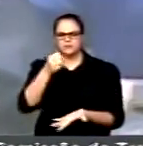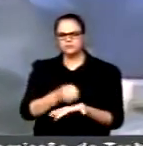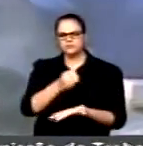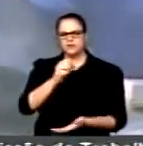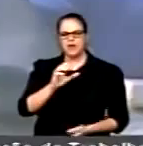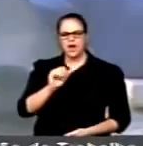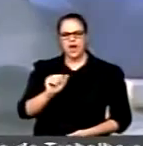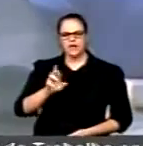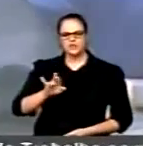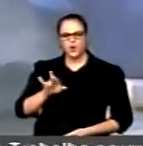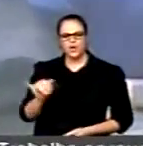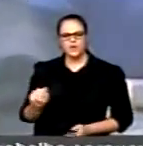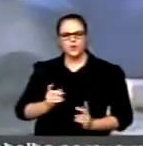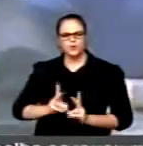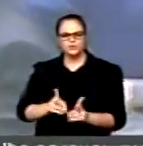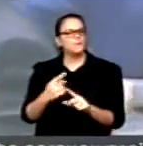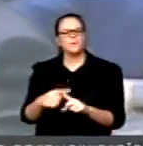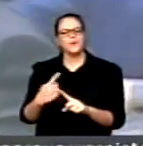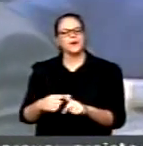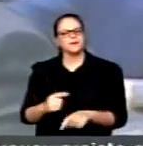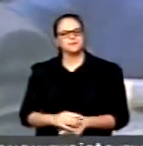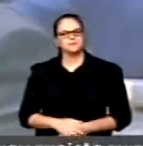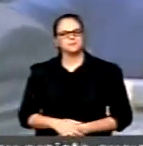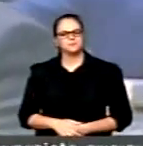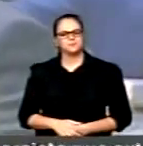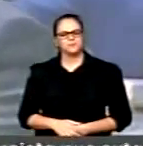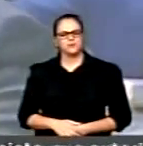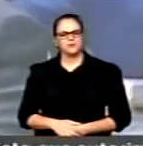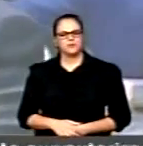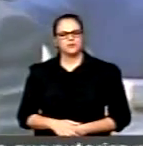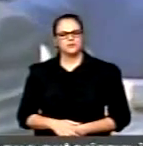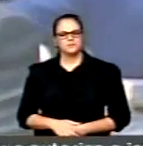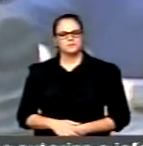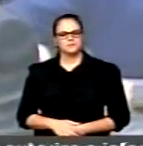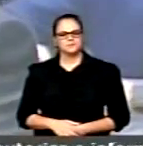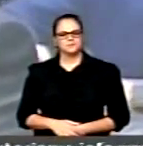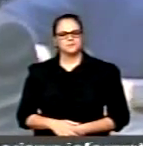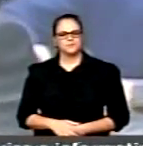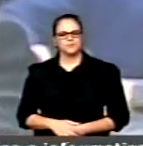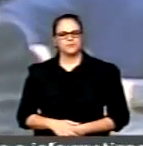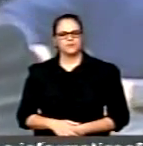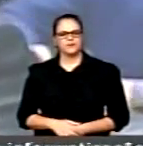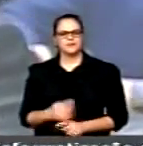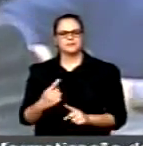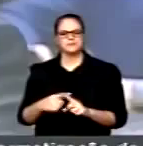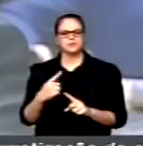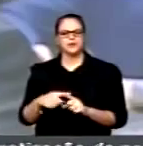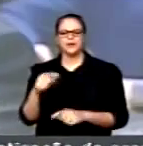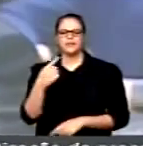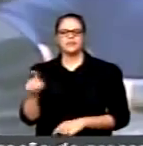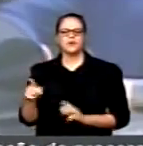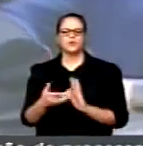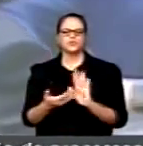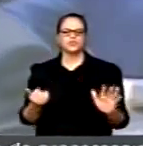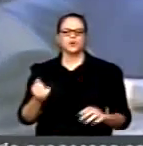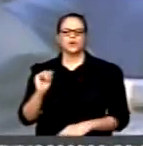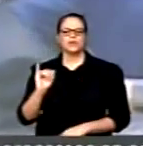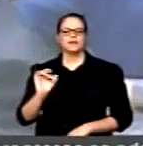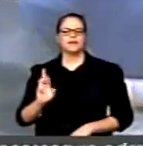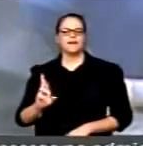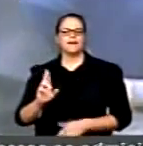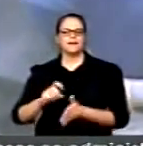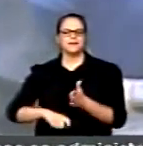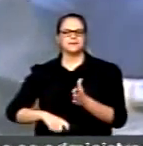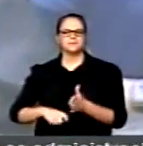cartórios e outros mais? Por que que é que nós não desoneramos o IR, por exemplo,